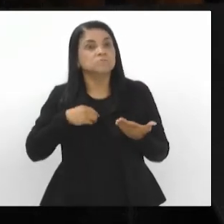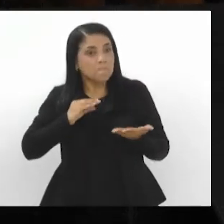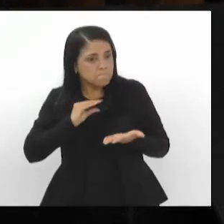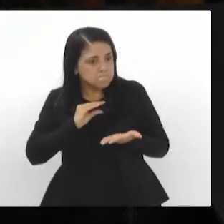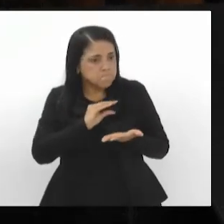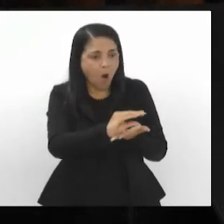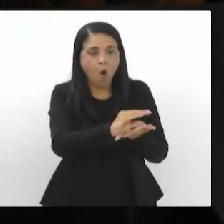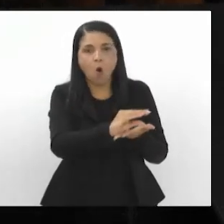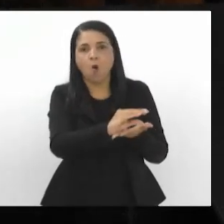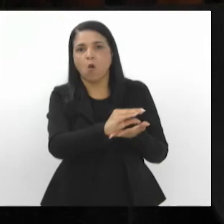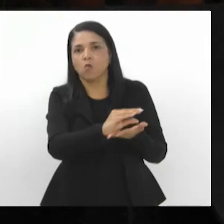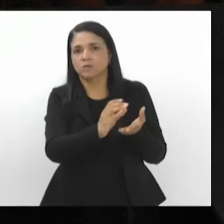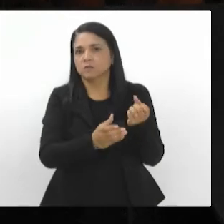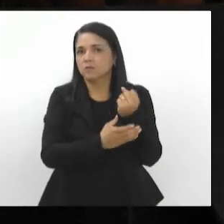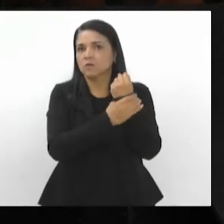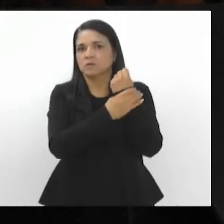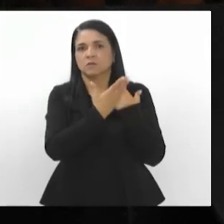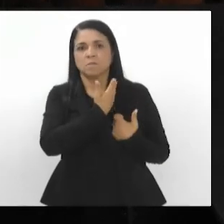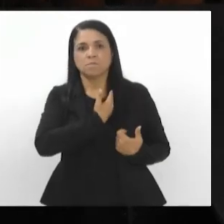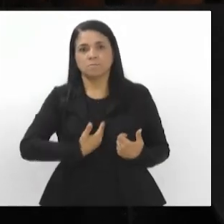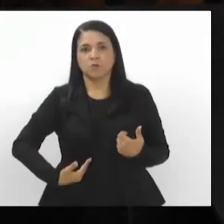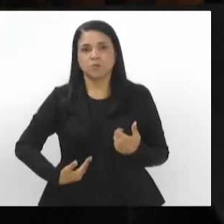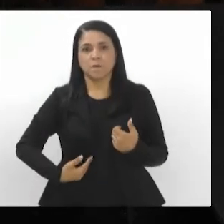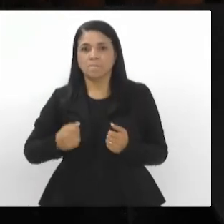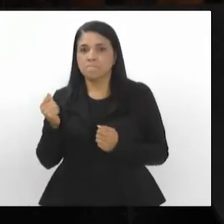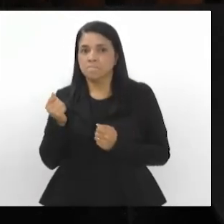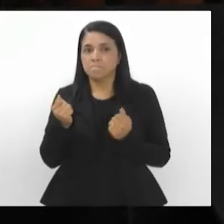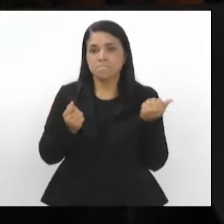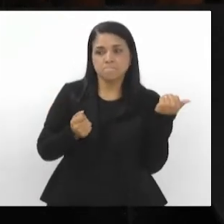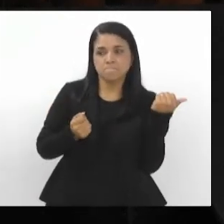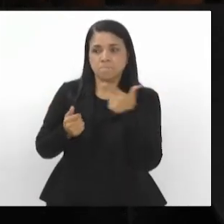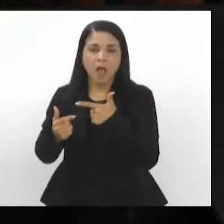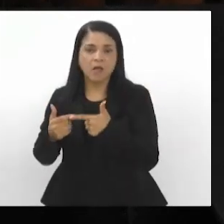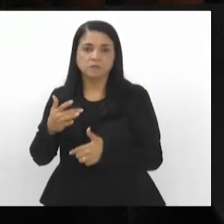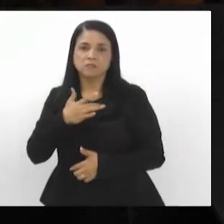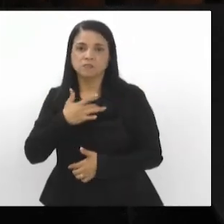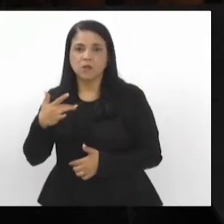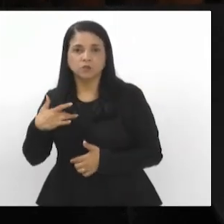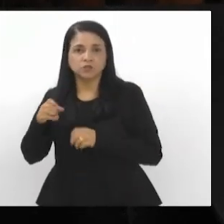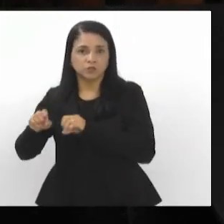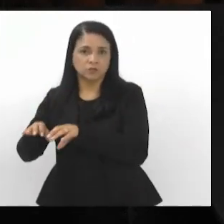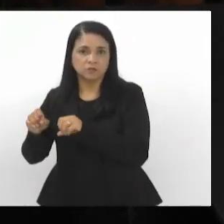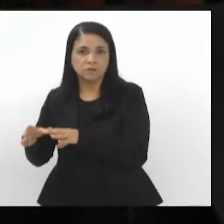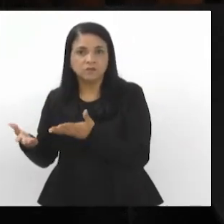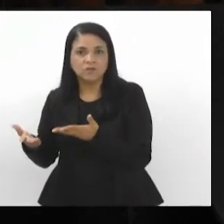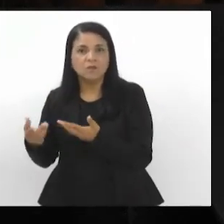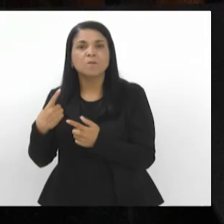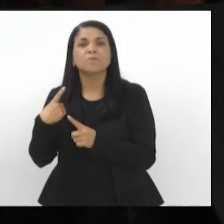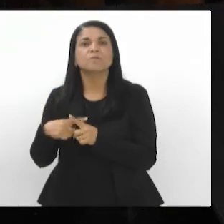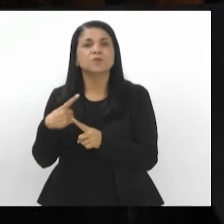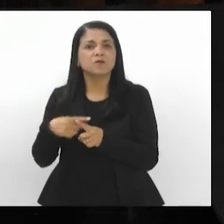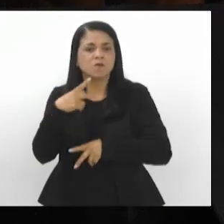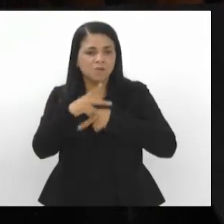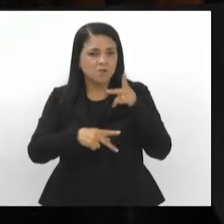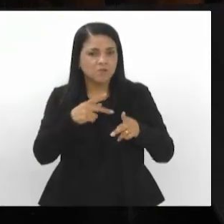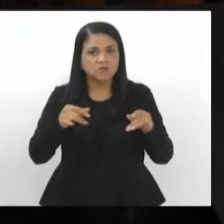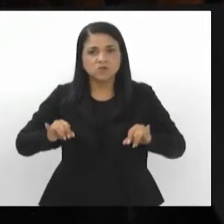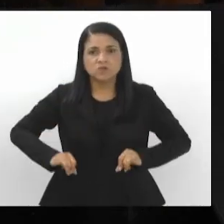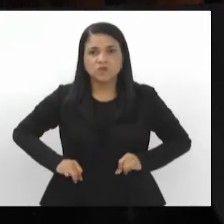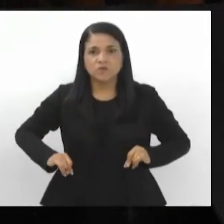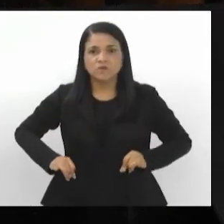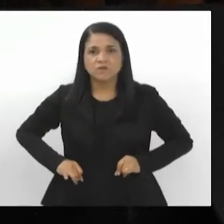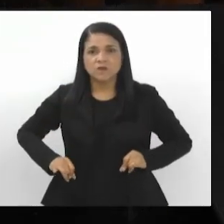muito em segurança pública, investiu mais dinheiro do que em saúde e educação. E por que a população ainda